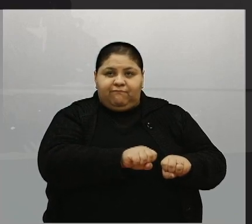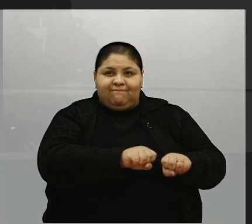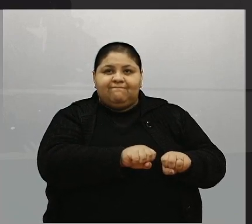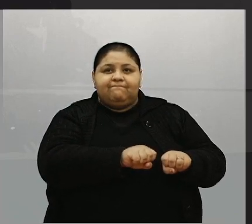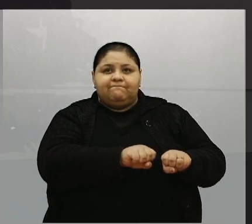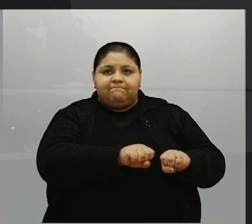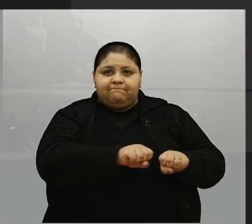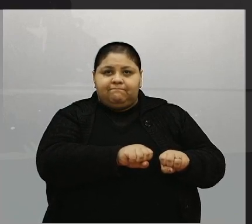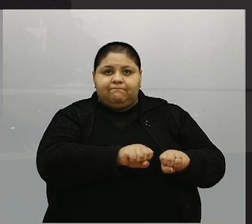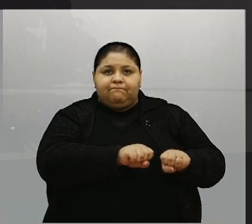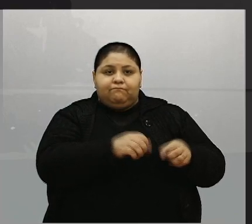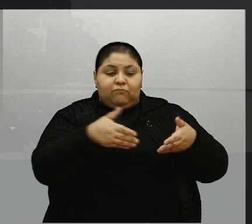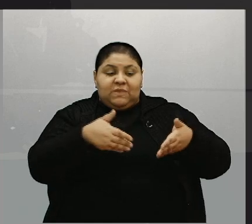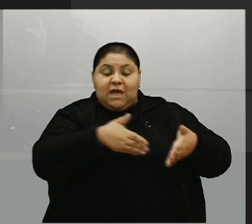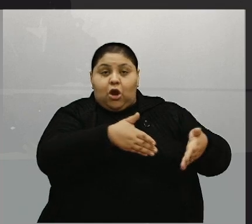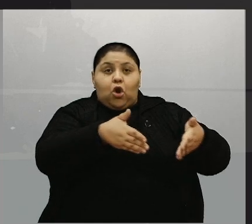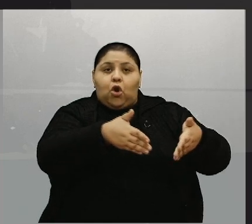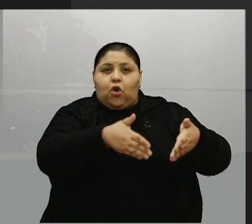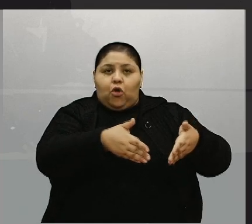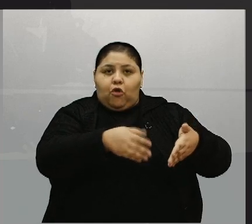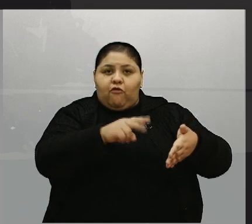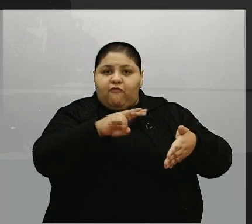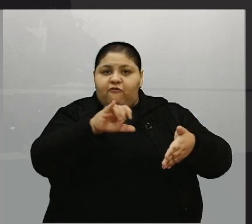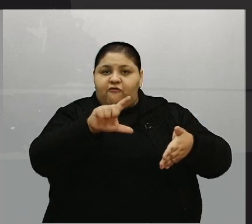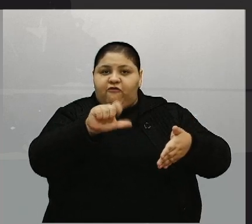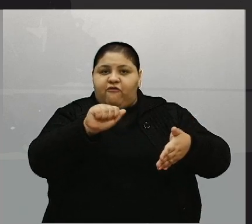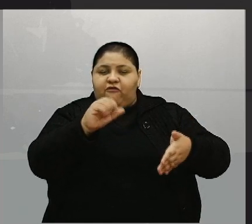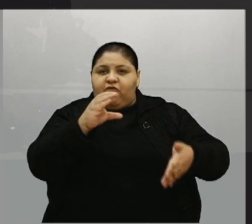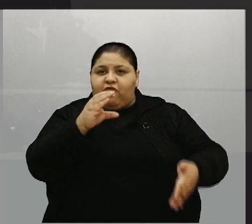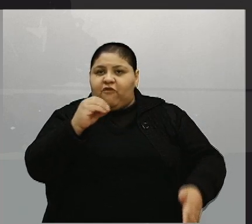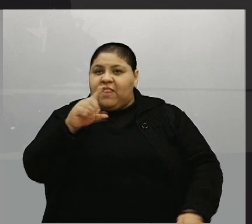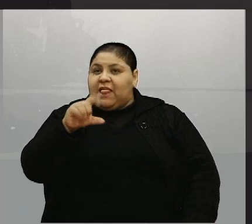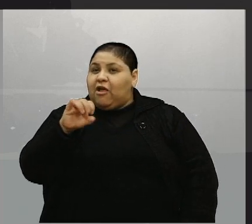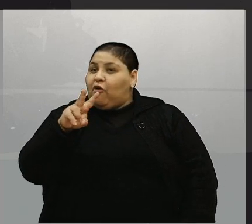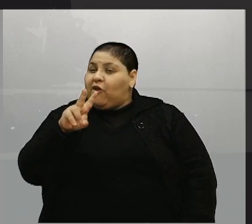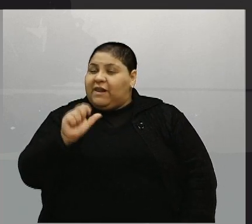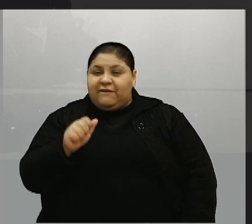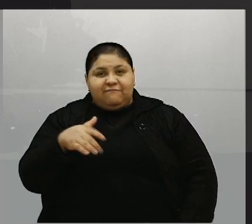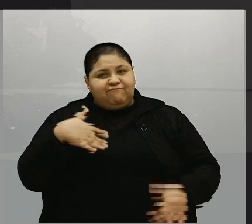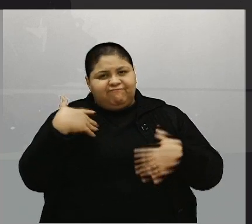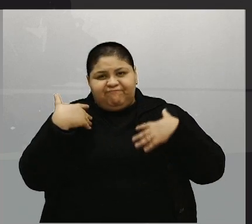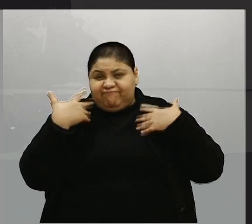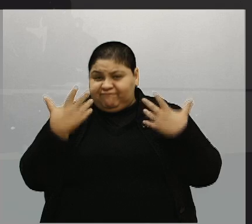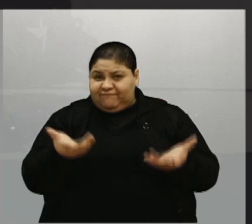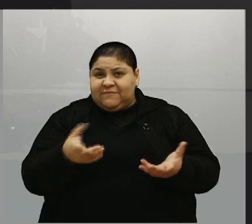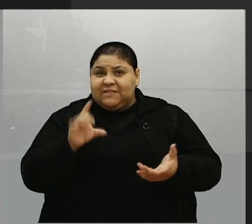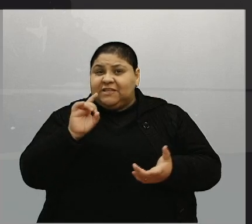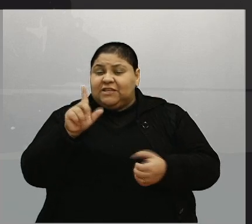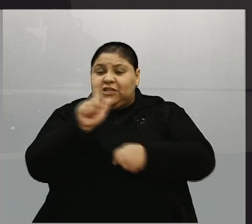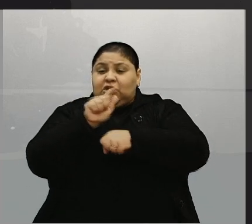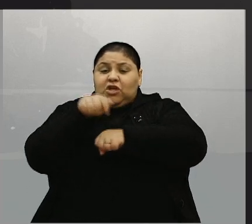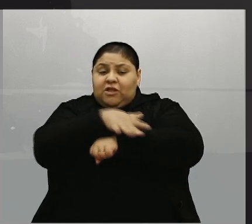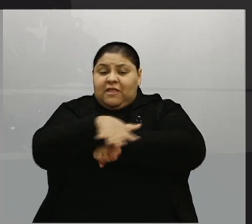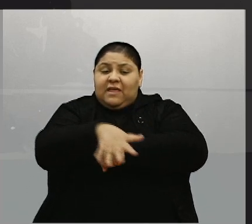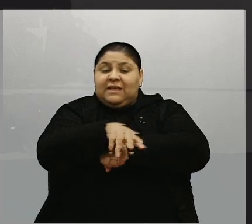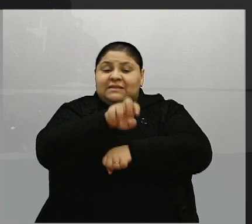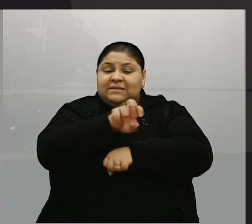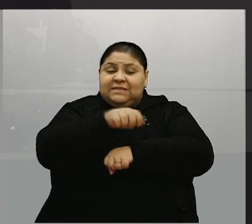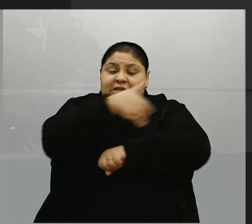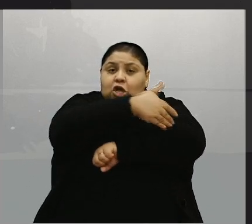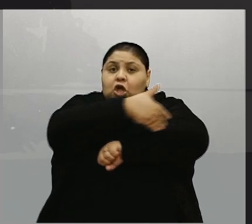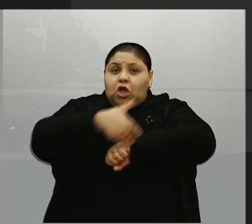80%. Vila Oliva, nem se fala. De novo, só em Galópolis tem 5 estradas